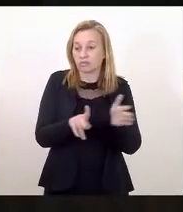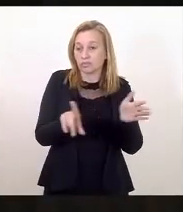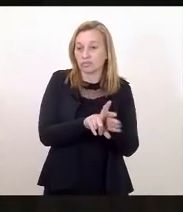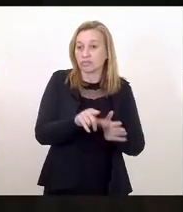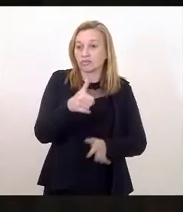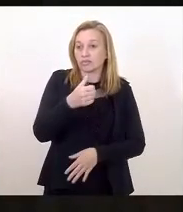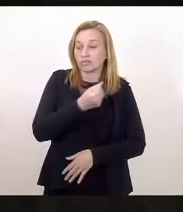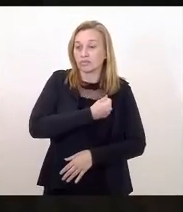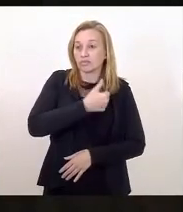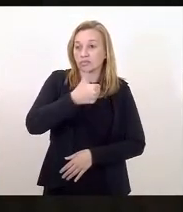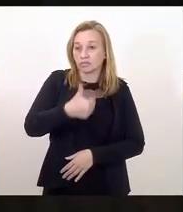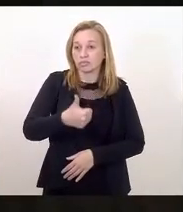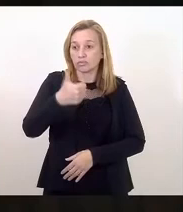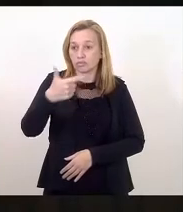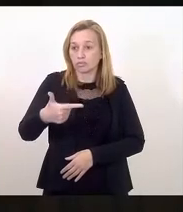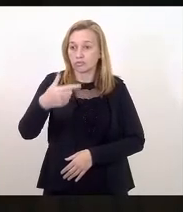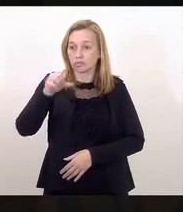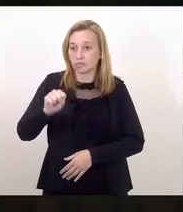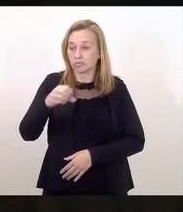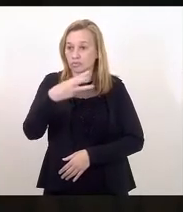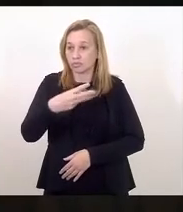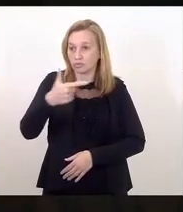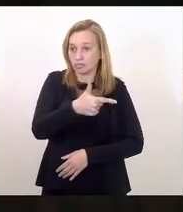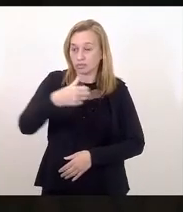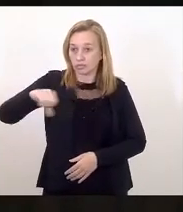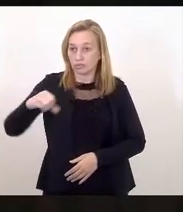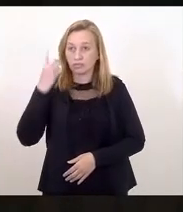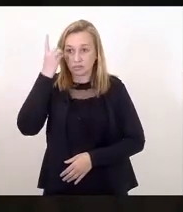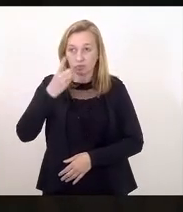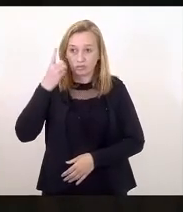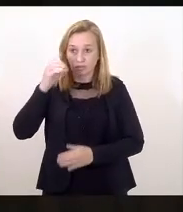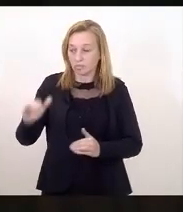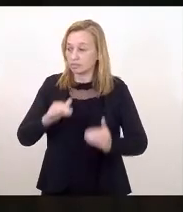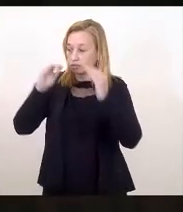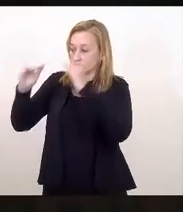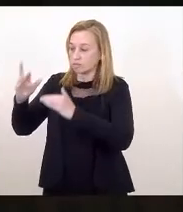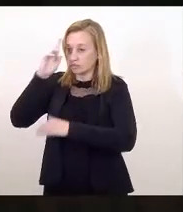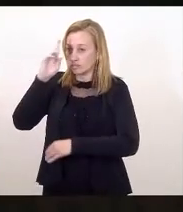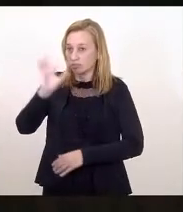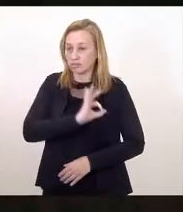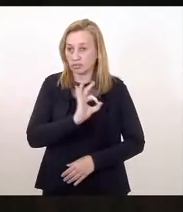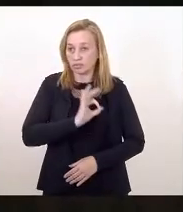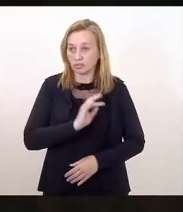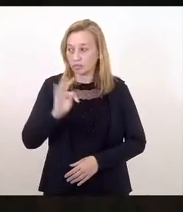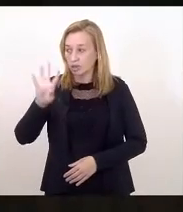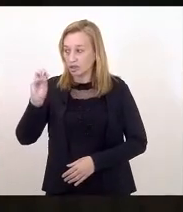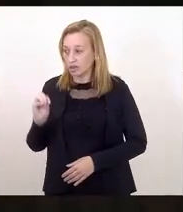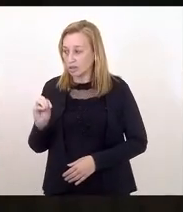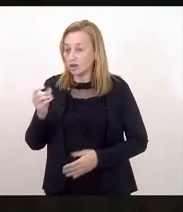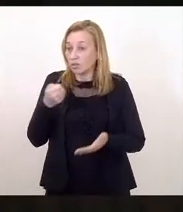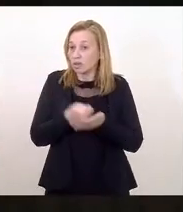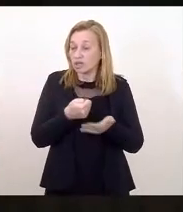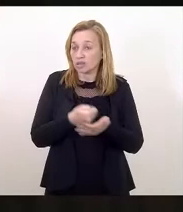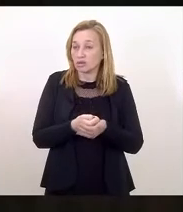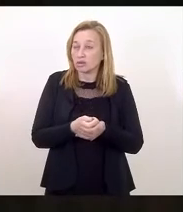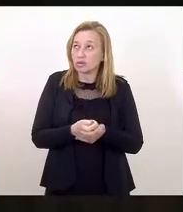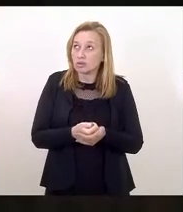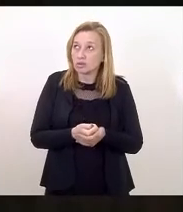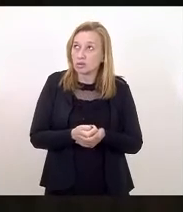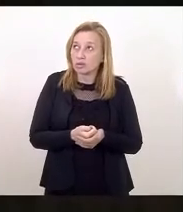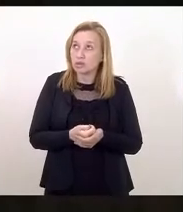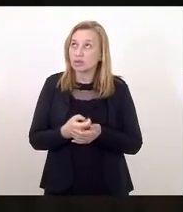1283 de 2019, de autoria do deputado subtenente Bernardo, que estabelece obrigatoriedades às